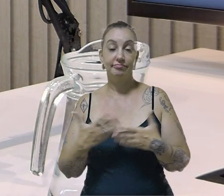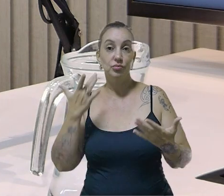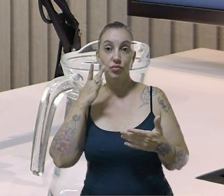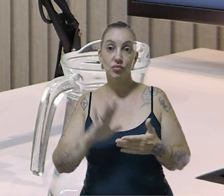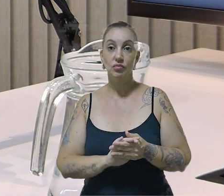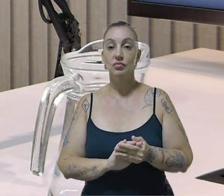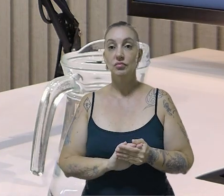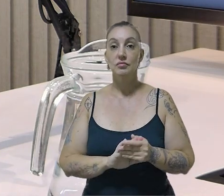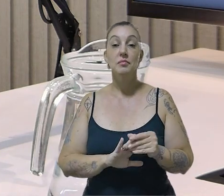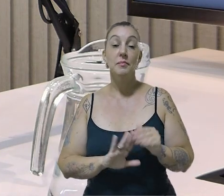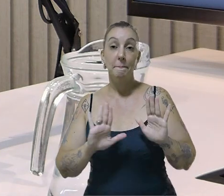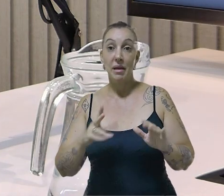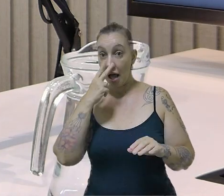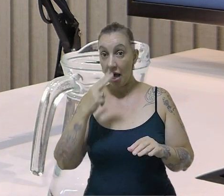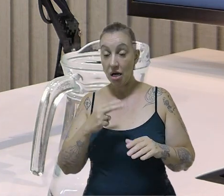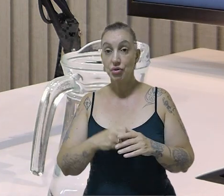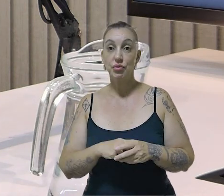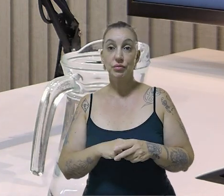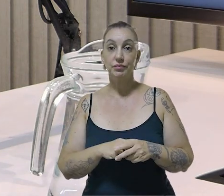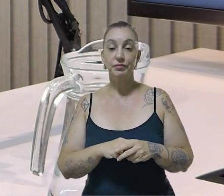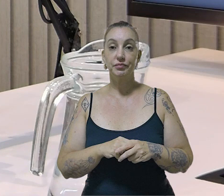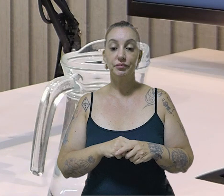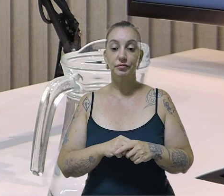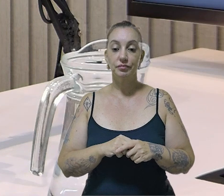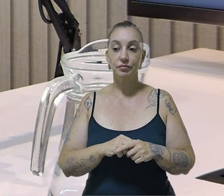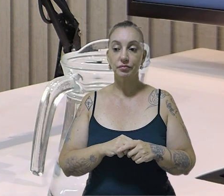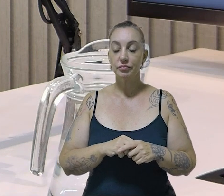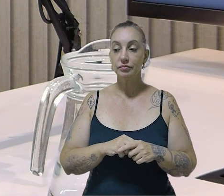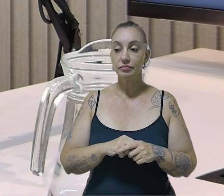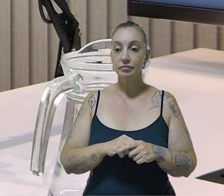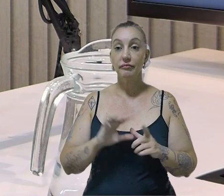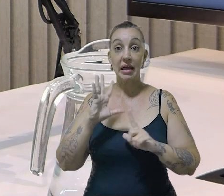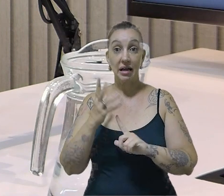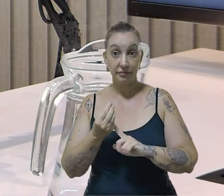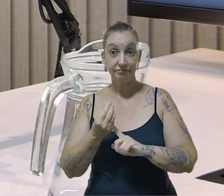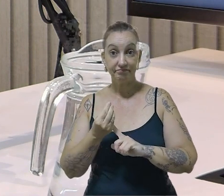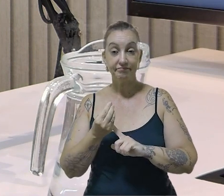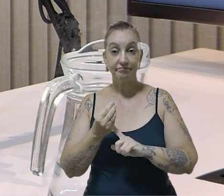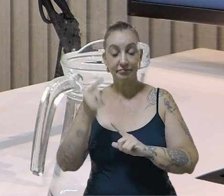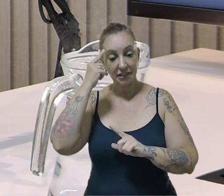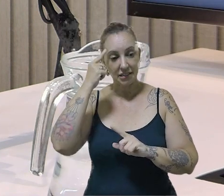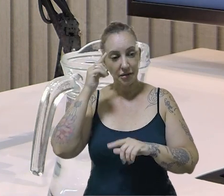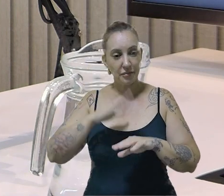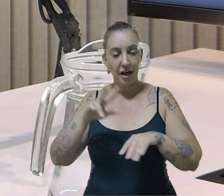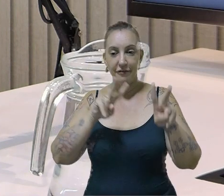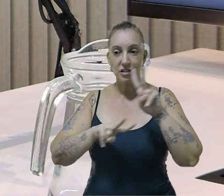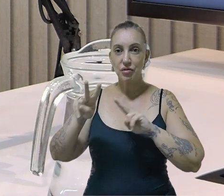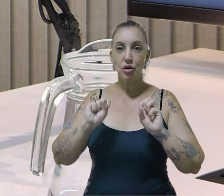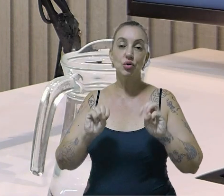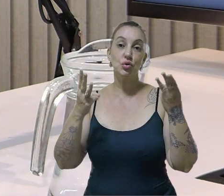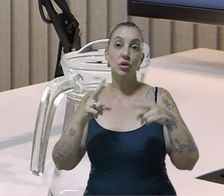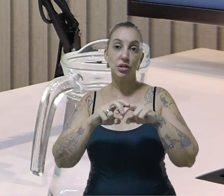lá eh mas eu acho que os artistas tão tão mais engajados em pensar o visual do show mas eu acho que é uma coisa recente das redes